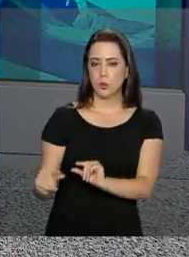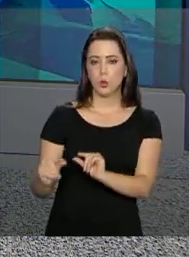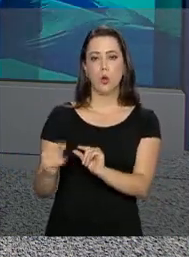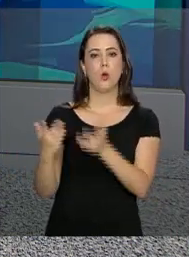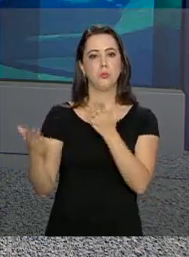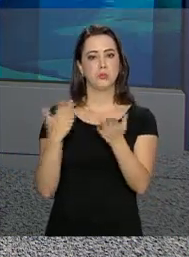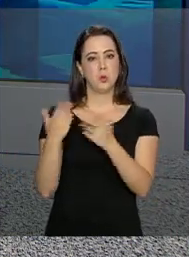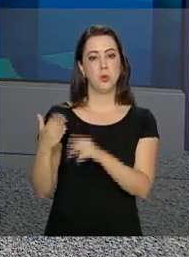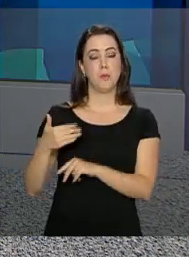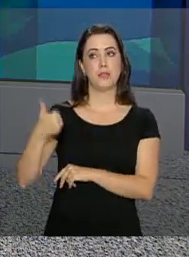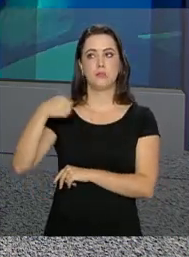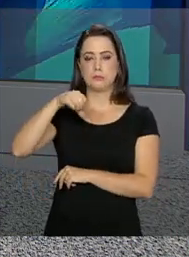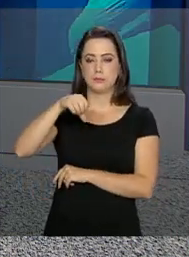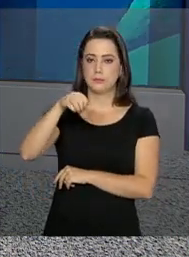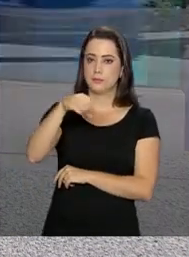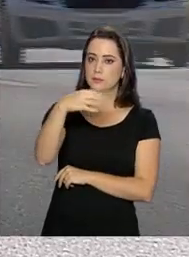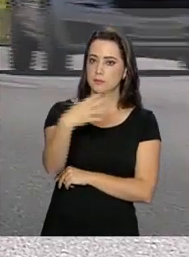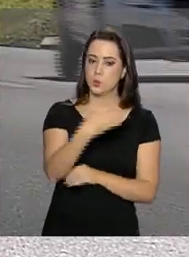1994